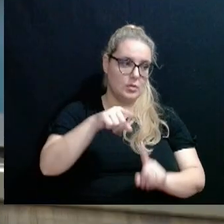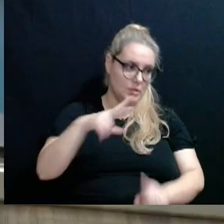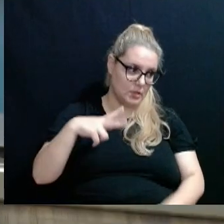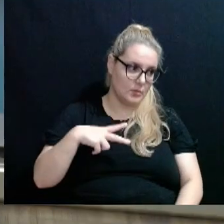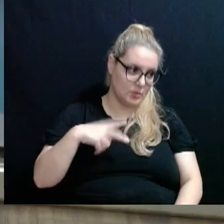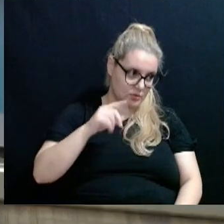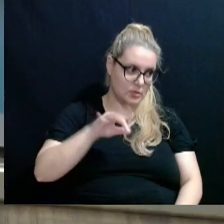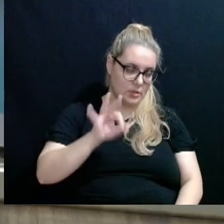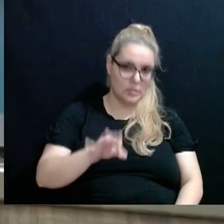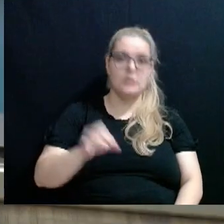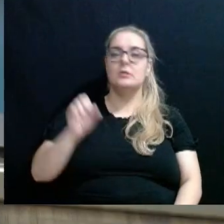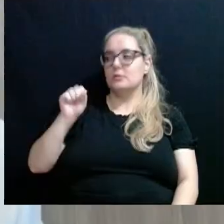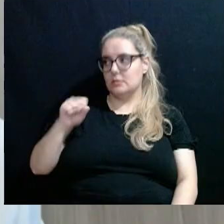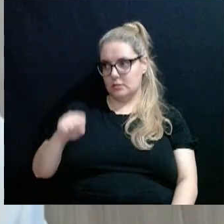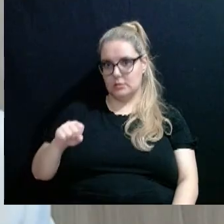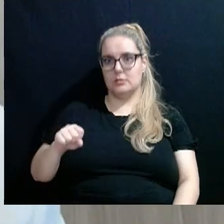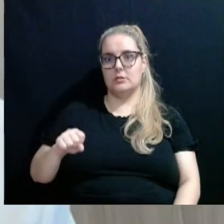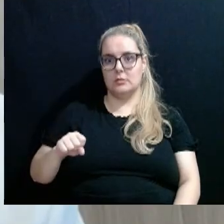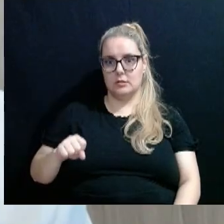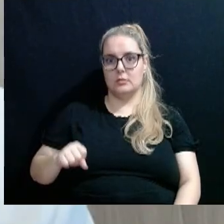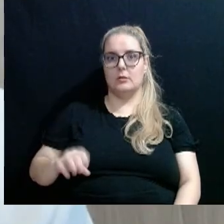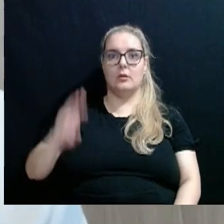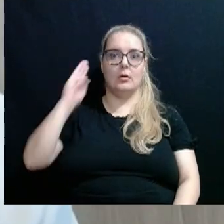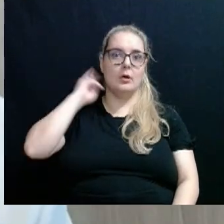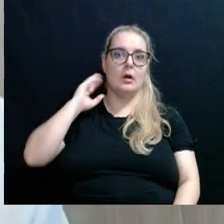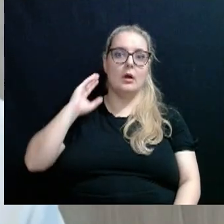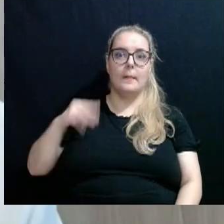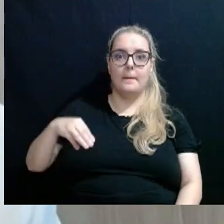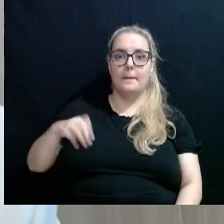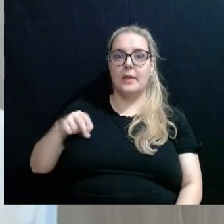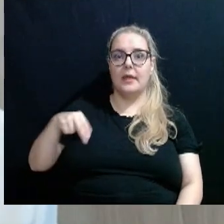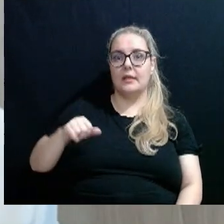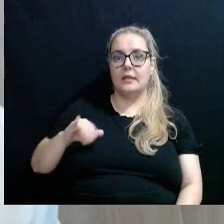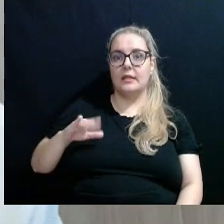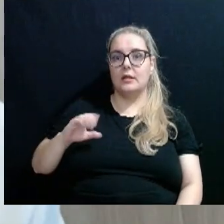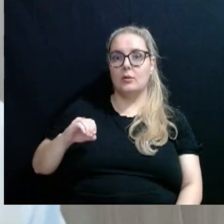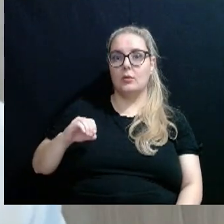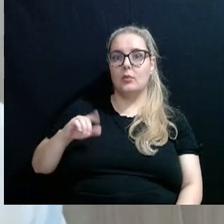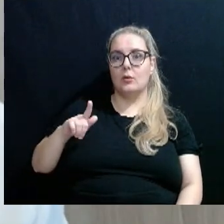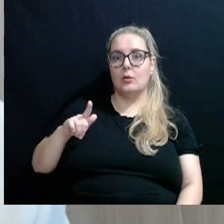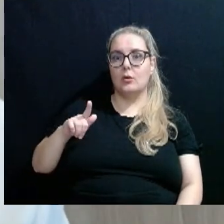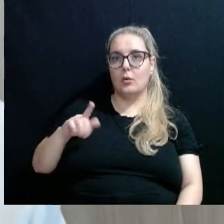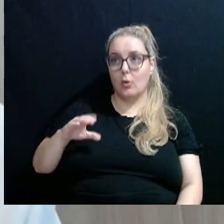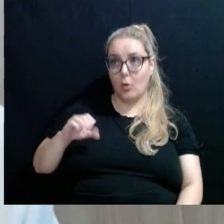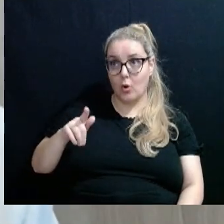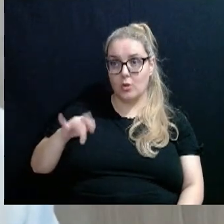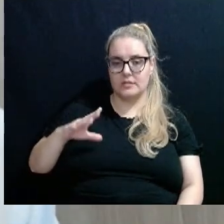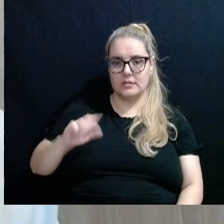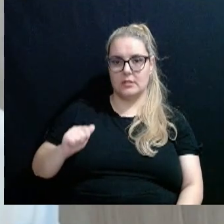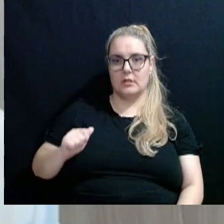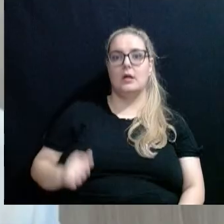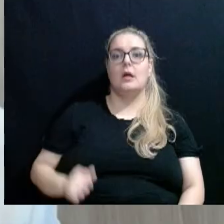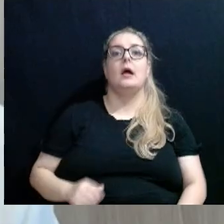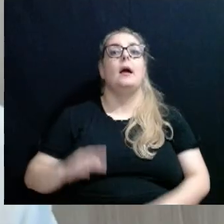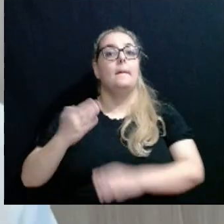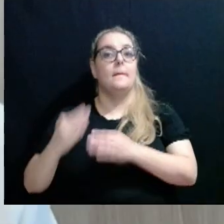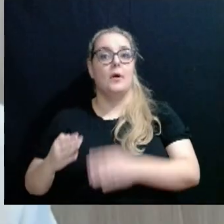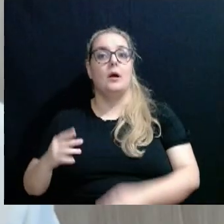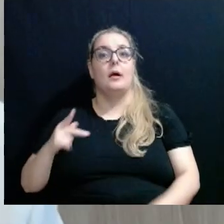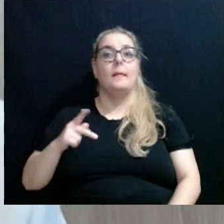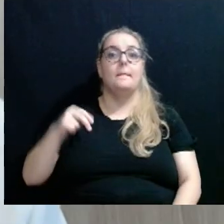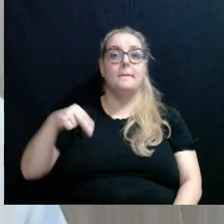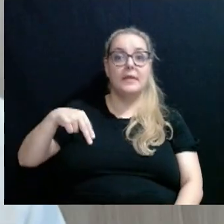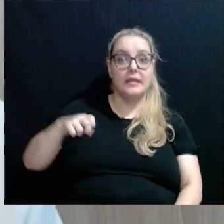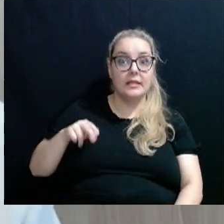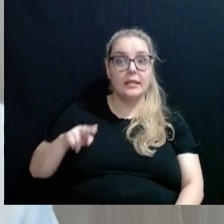tipos de meningites, é isso? Isso, considerando a meningite meningocócica. Quando a gente fala de bacterianas, a mais